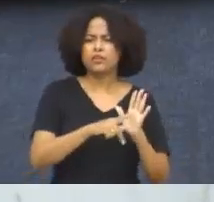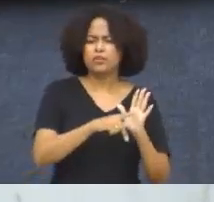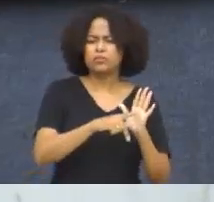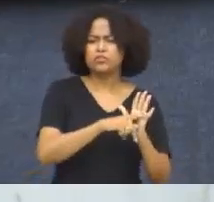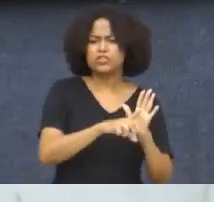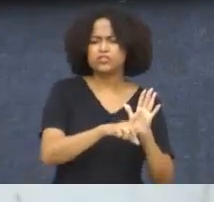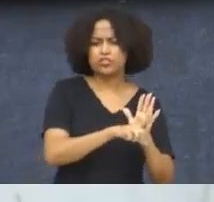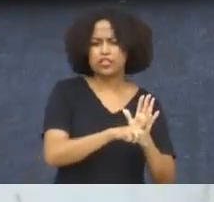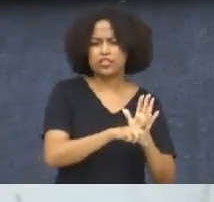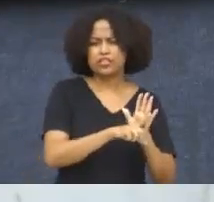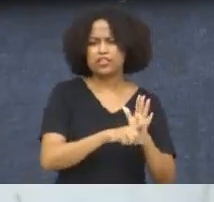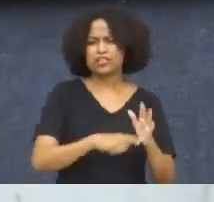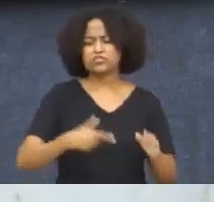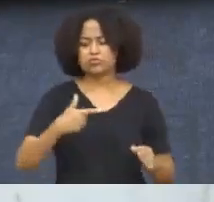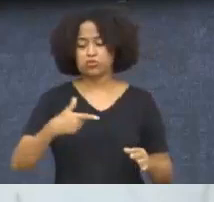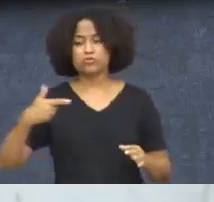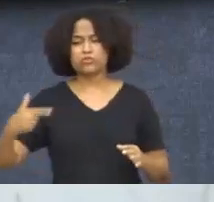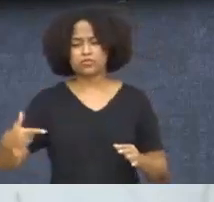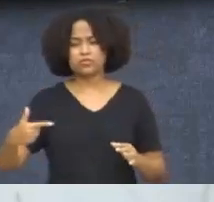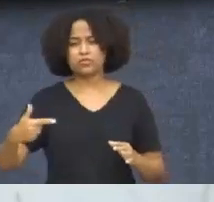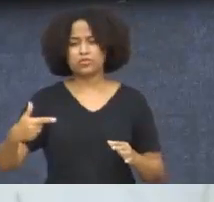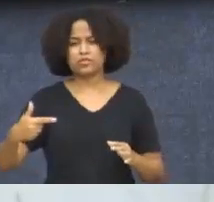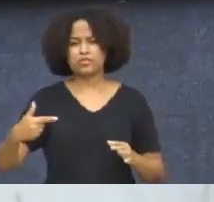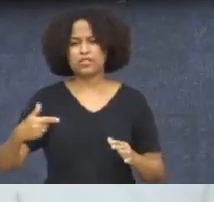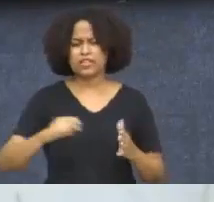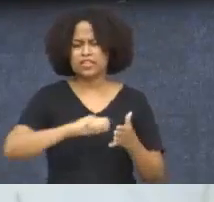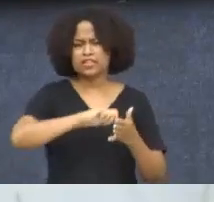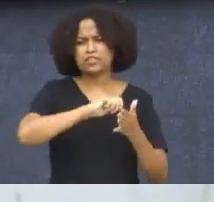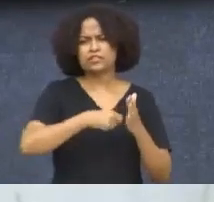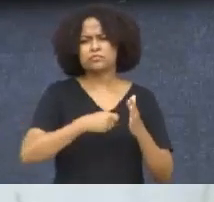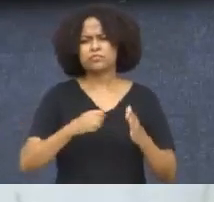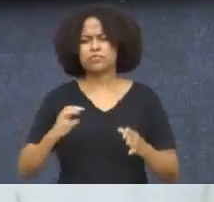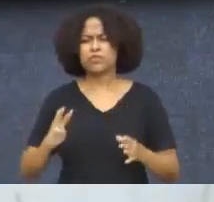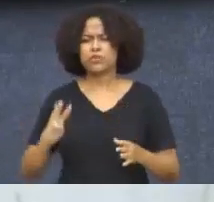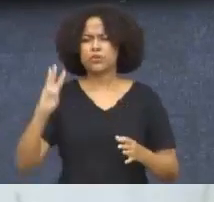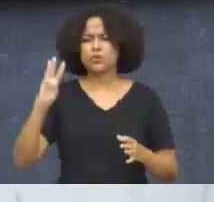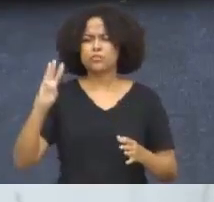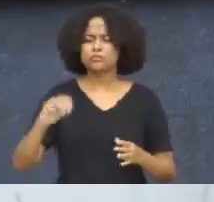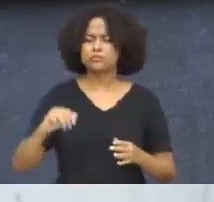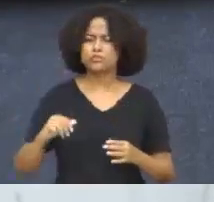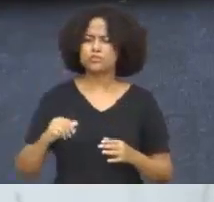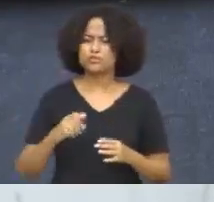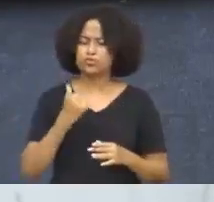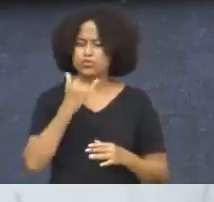465/22, autoria do vereador Wesley, o Vanderlei Porto.